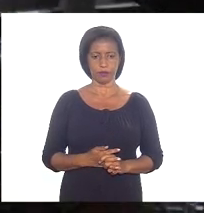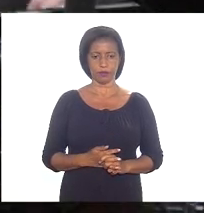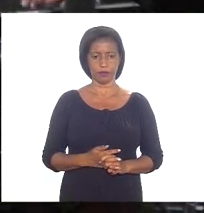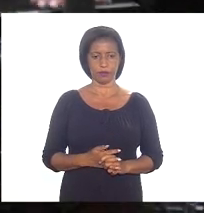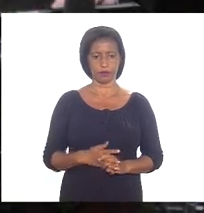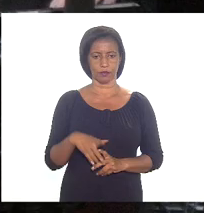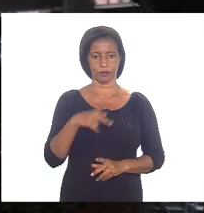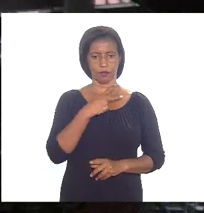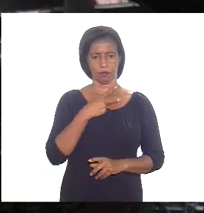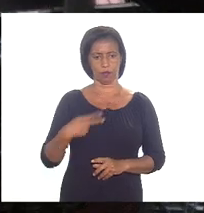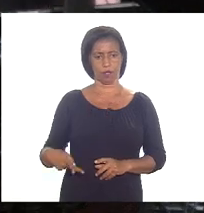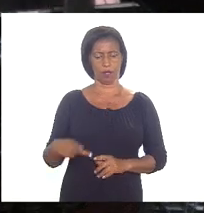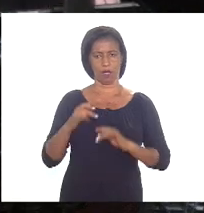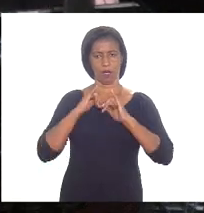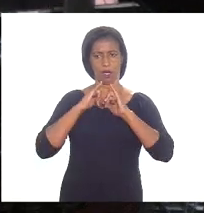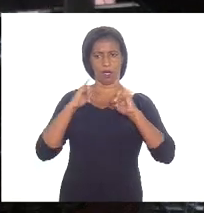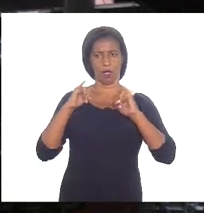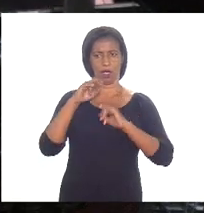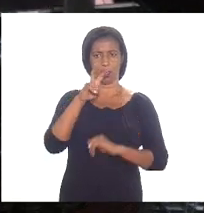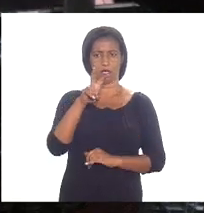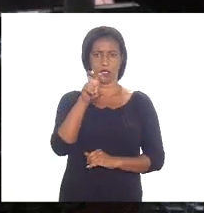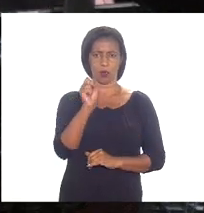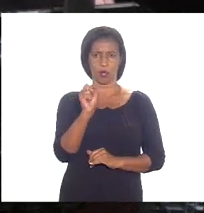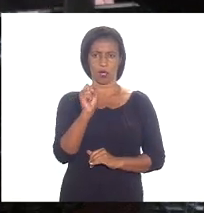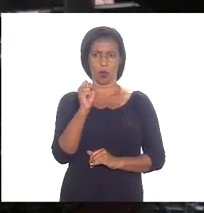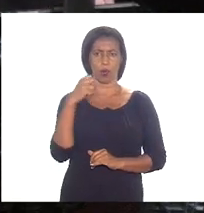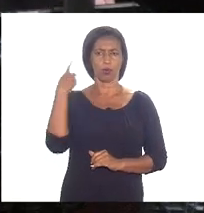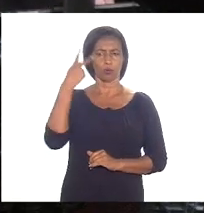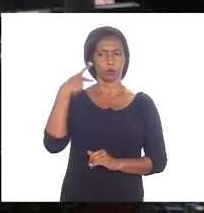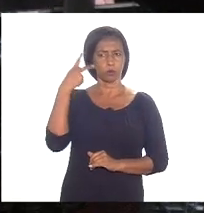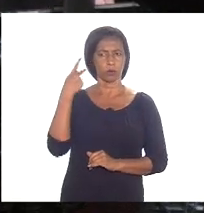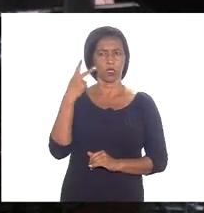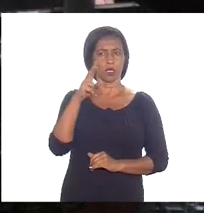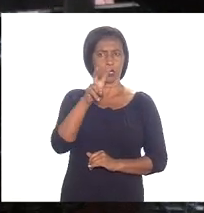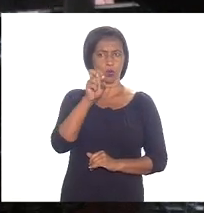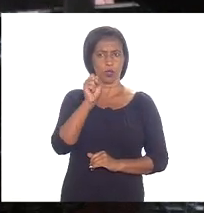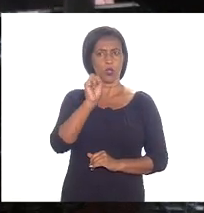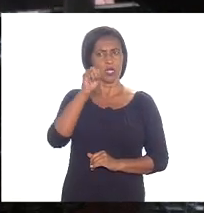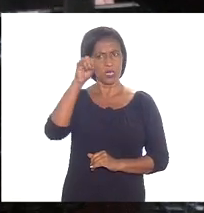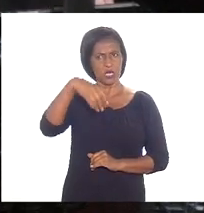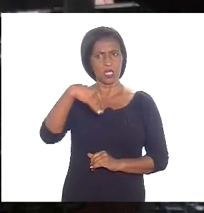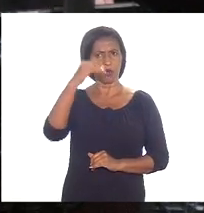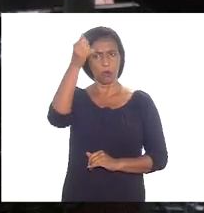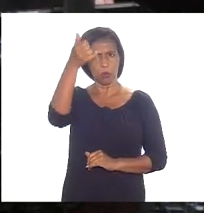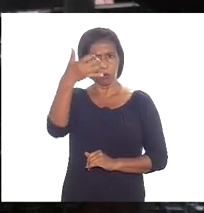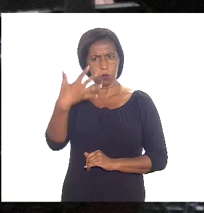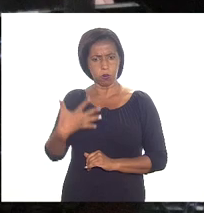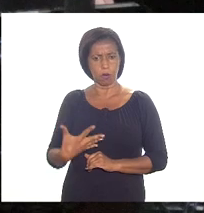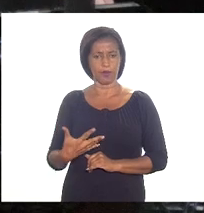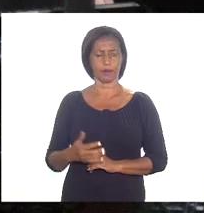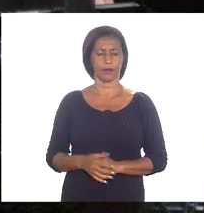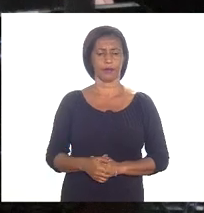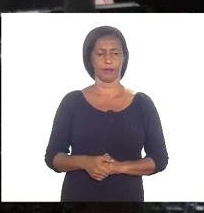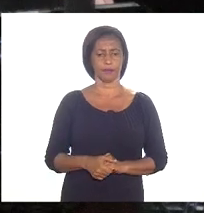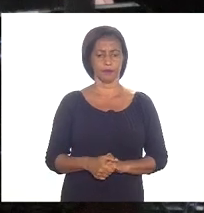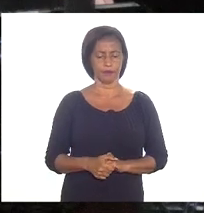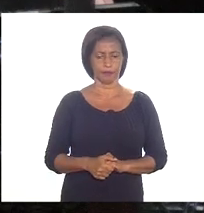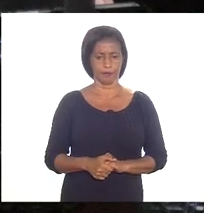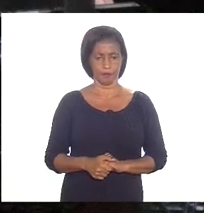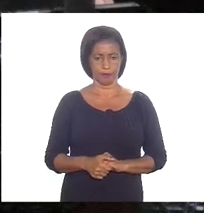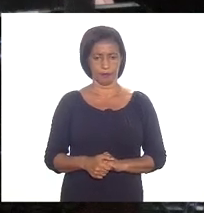Presidência proclama o resultado, votaram 58 senhores parlamentares, 58 sim. 59. Perdão.